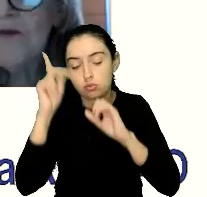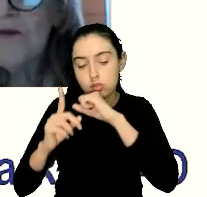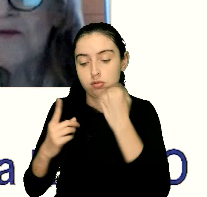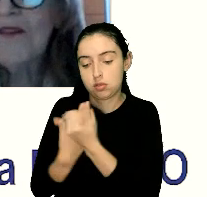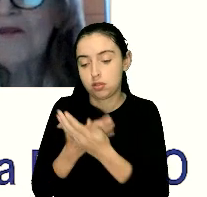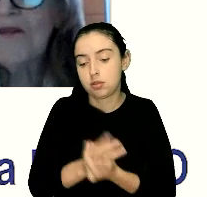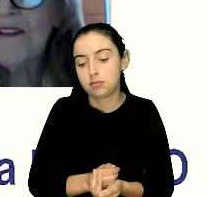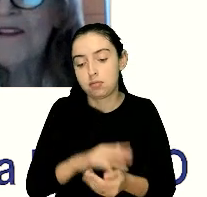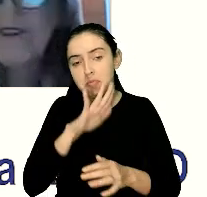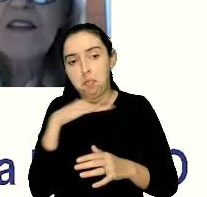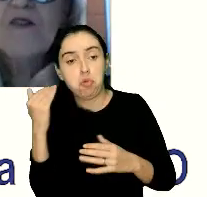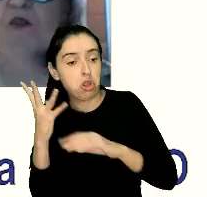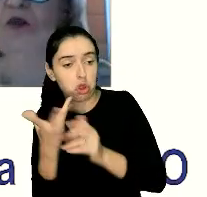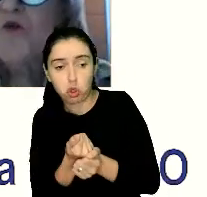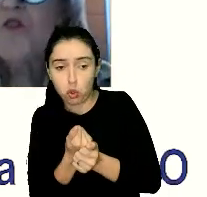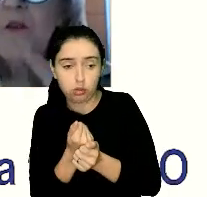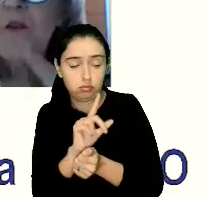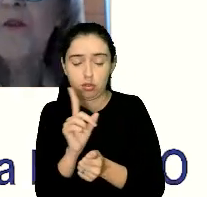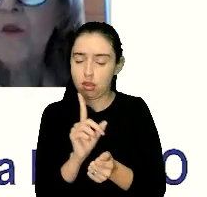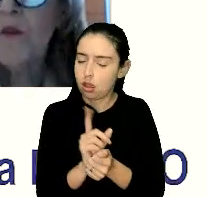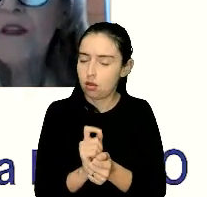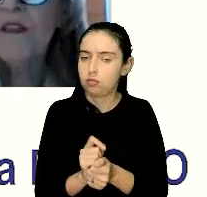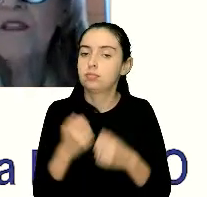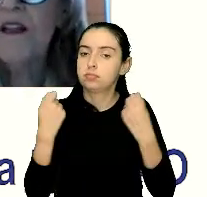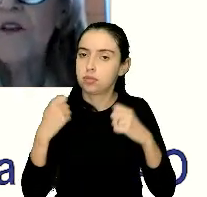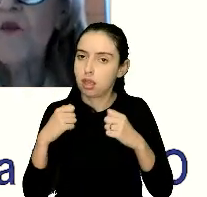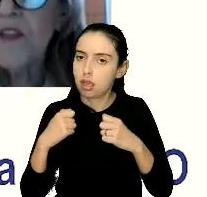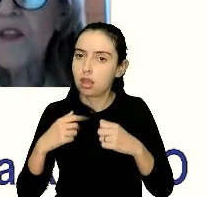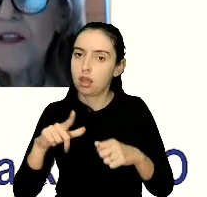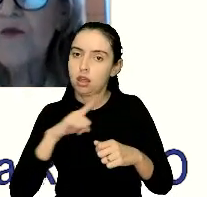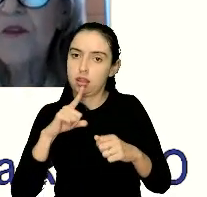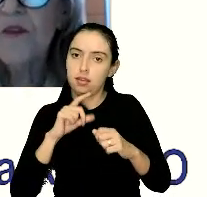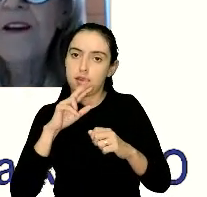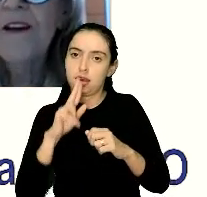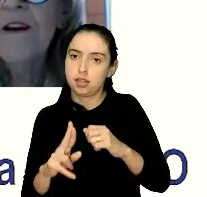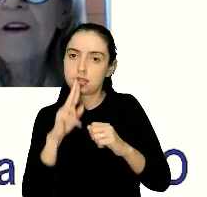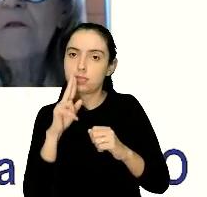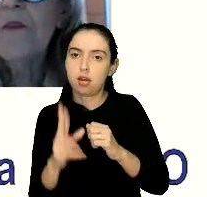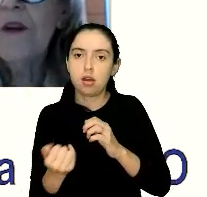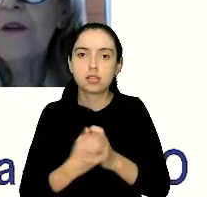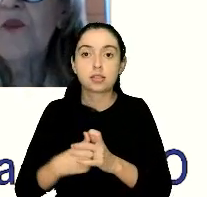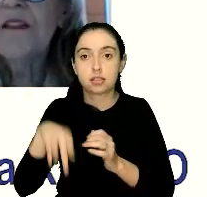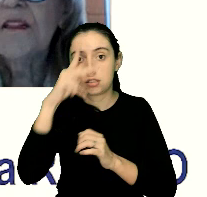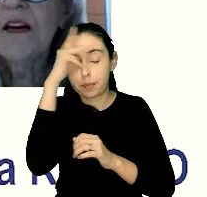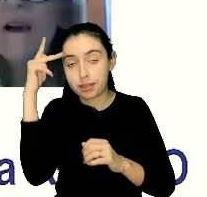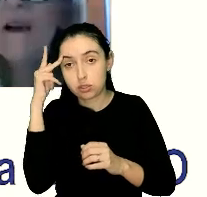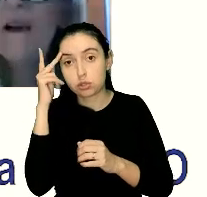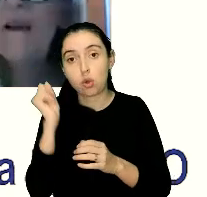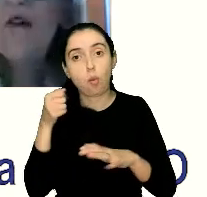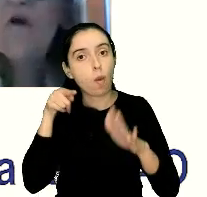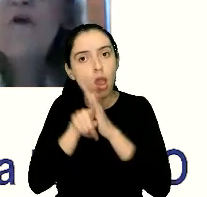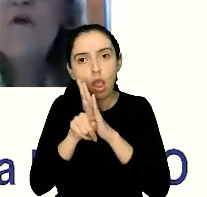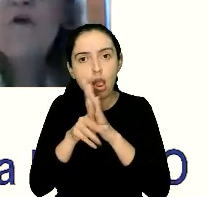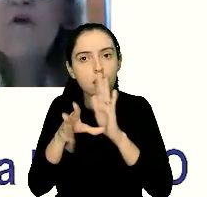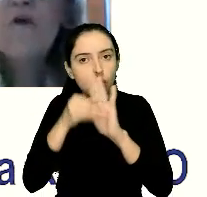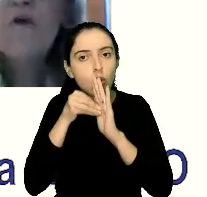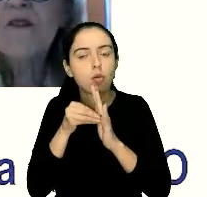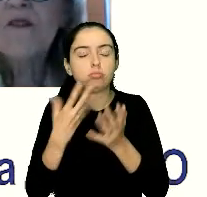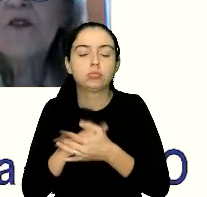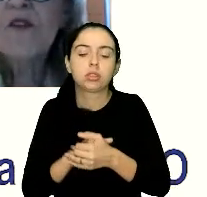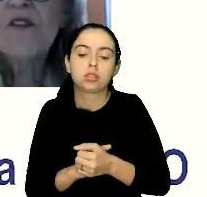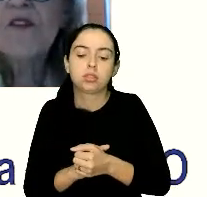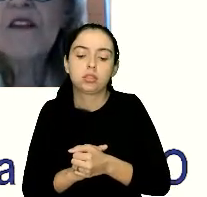morrer todo mundo? Não, existem soluções que o próprio homem está encontrando, né, para poder lidar